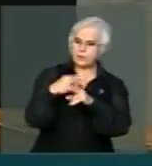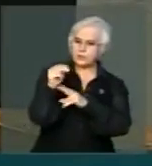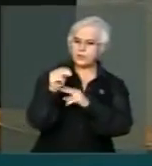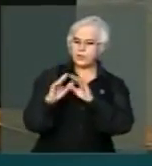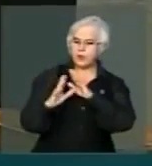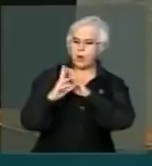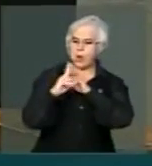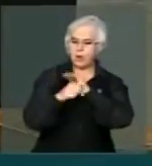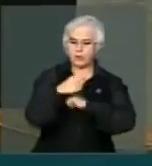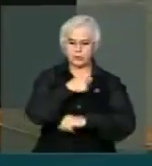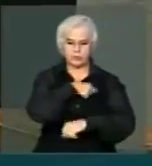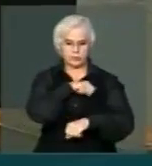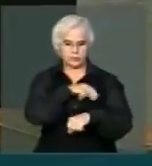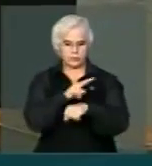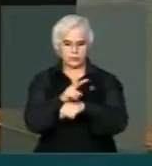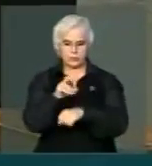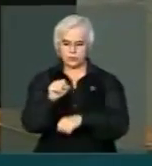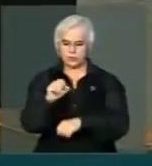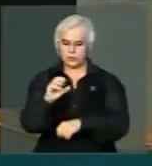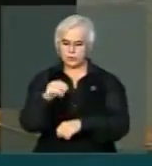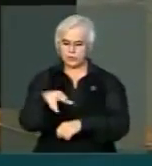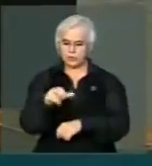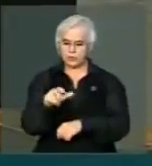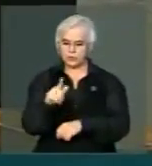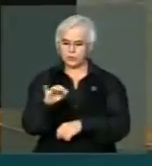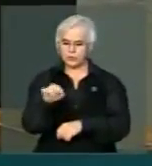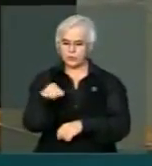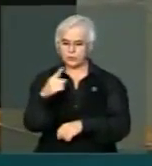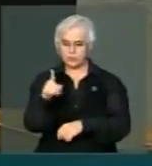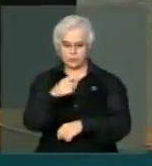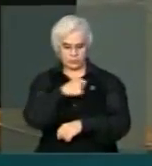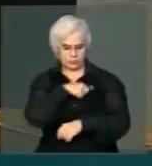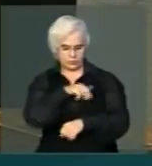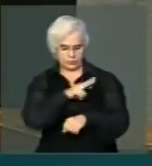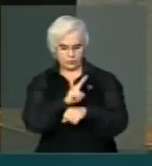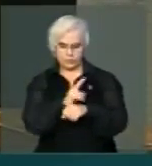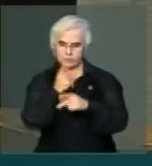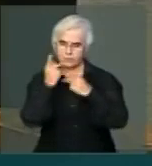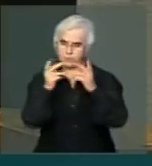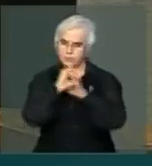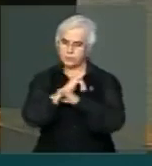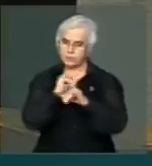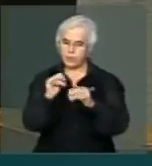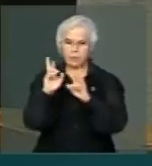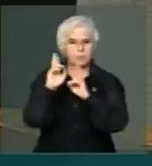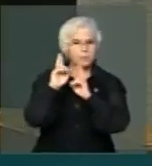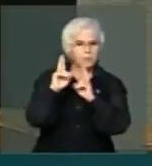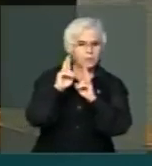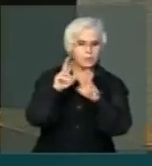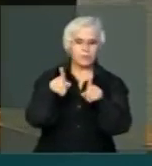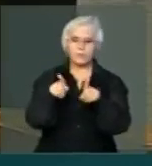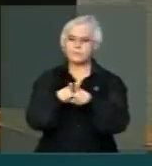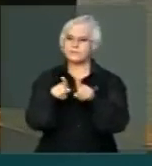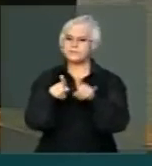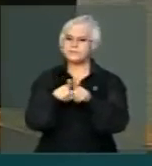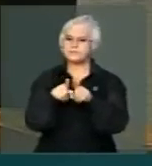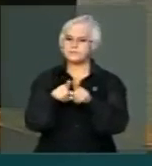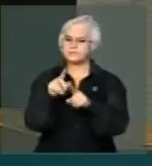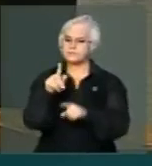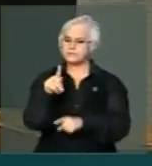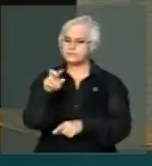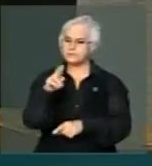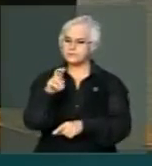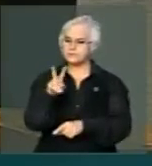fiscal. Quero colocar aqui nesse momento que a previsão, inclusive, de